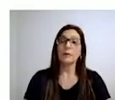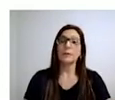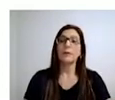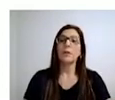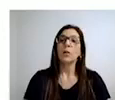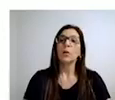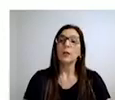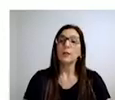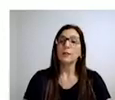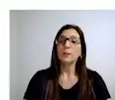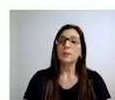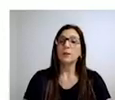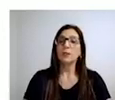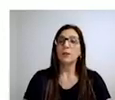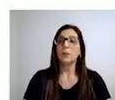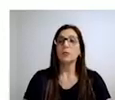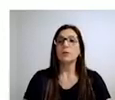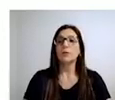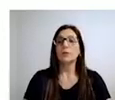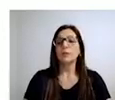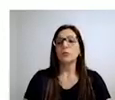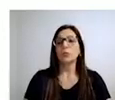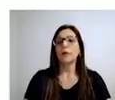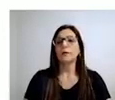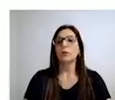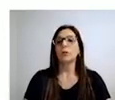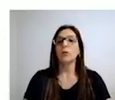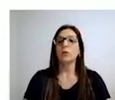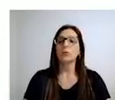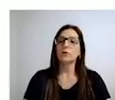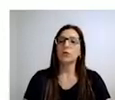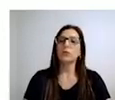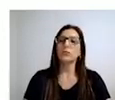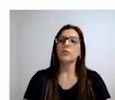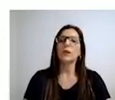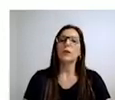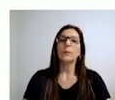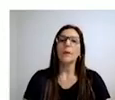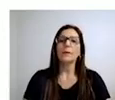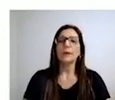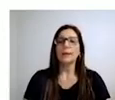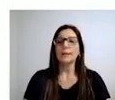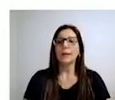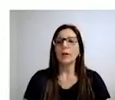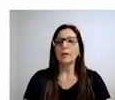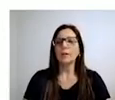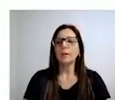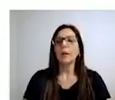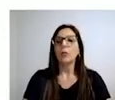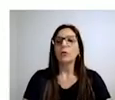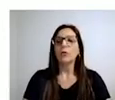espécie. Organismos de reprodução assexuada, como alguns fungos, bactérias e